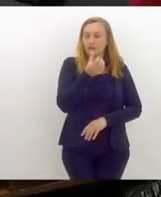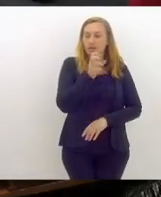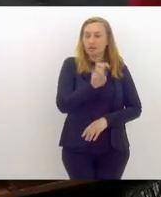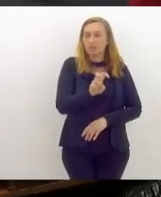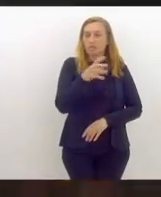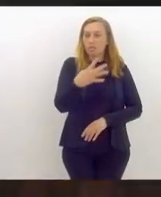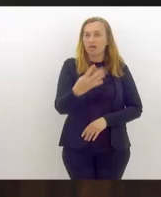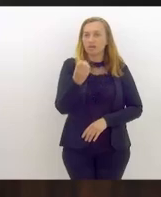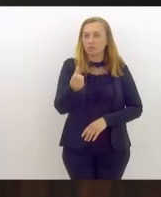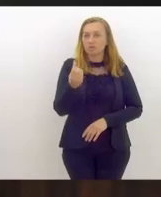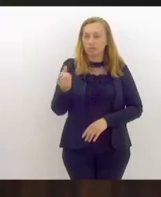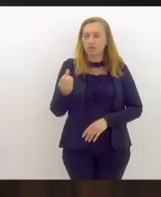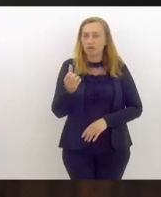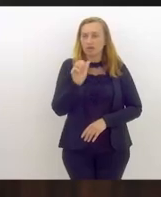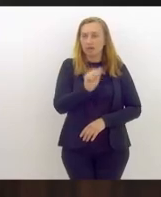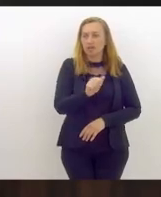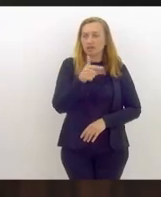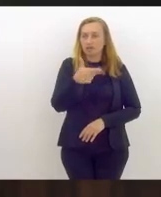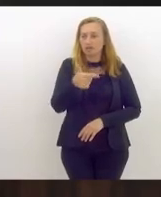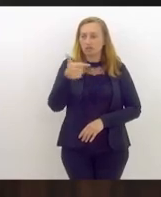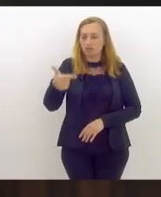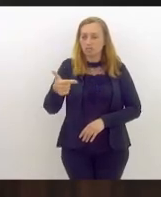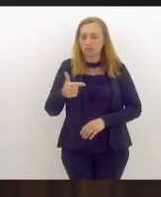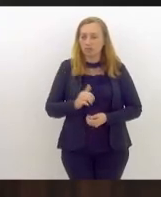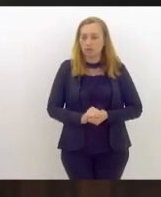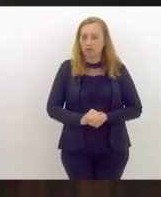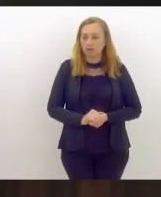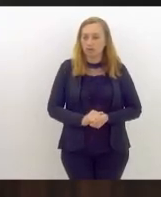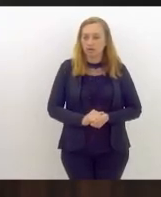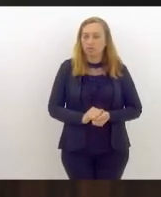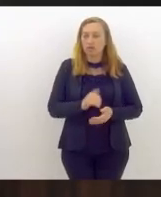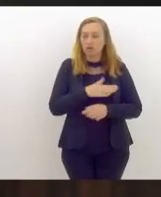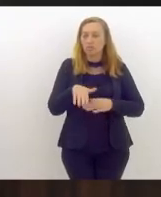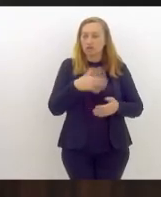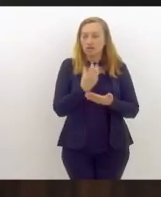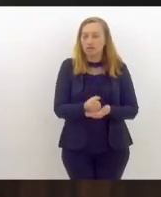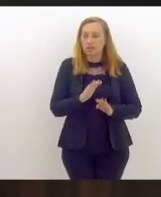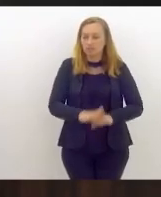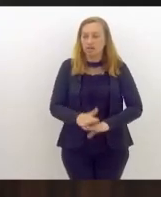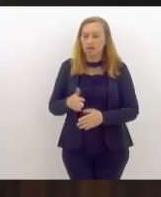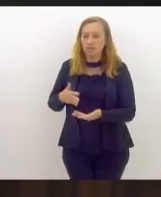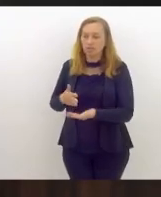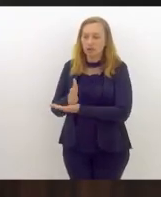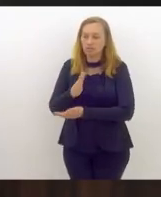5466, A de 22. Em votação, emenda de redação. Os senhores que aprovam nessa comissão...